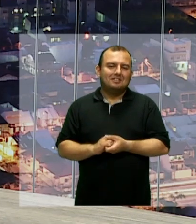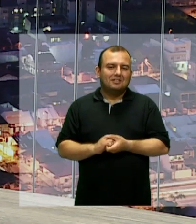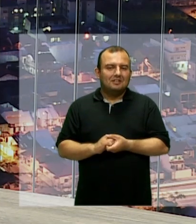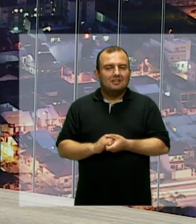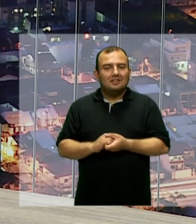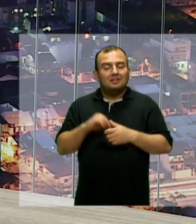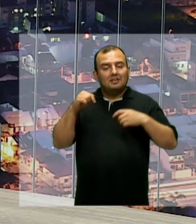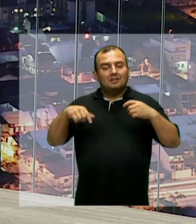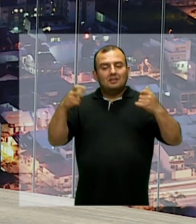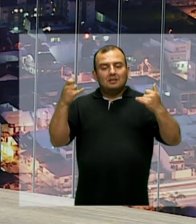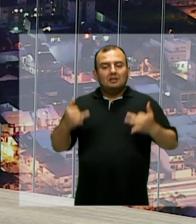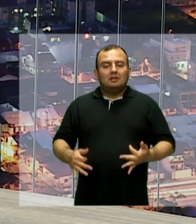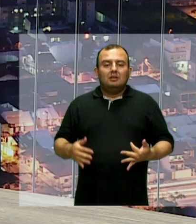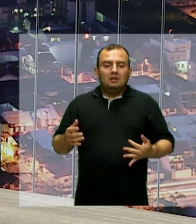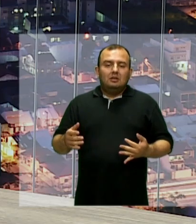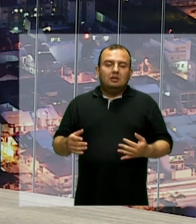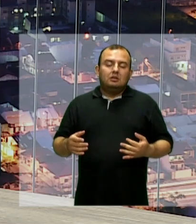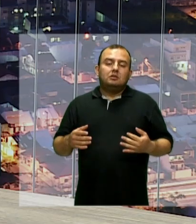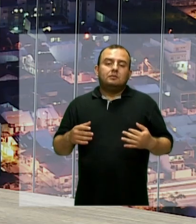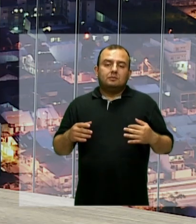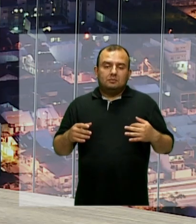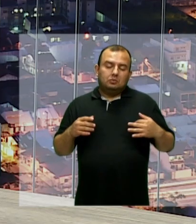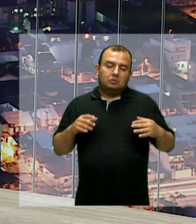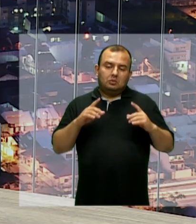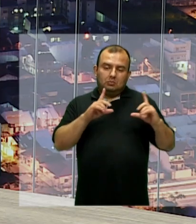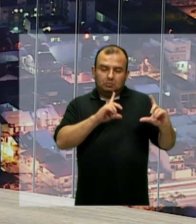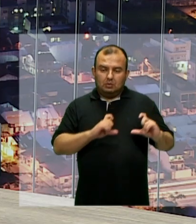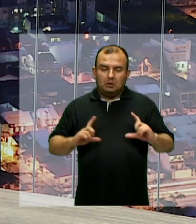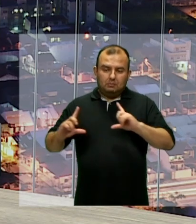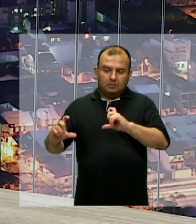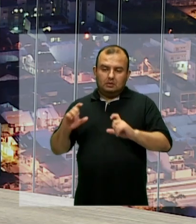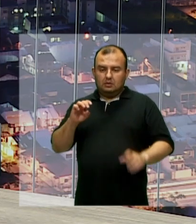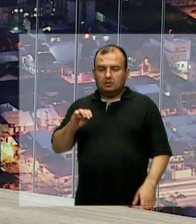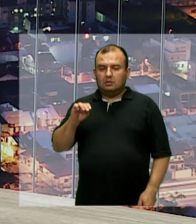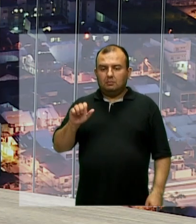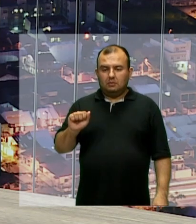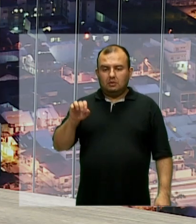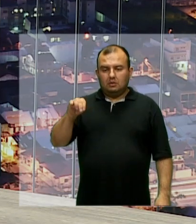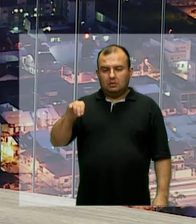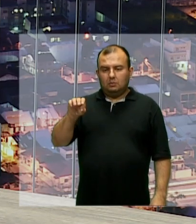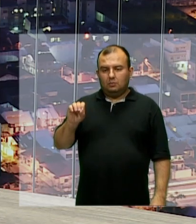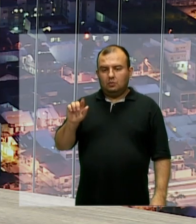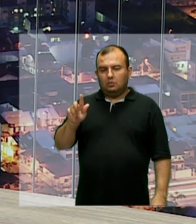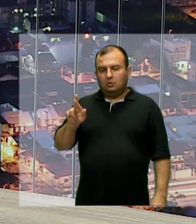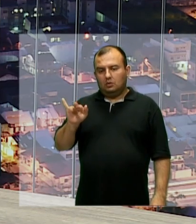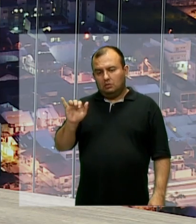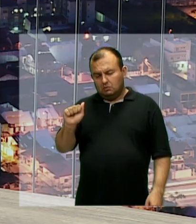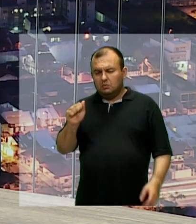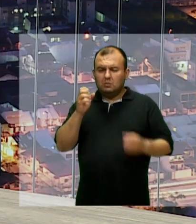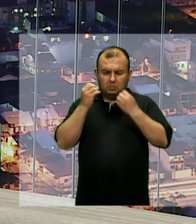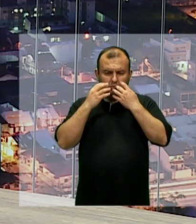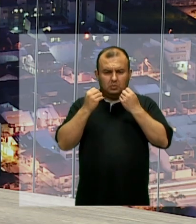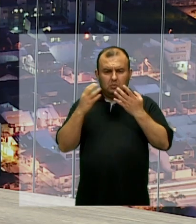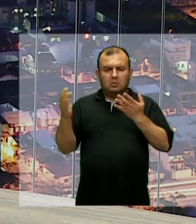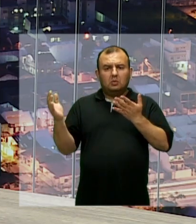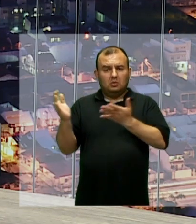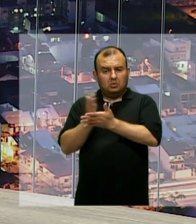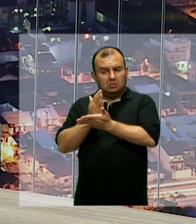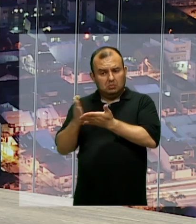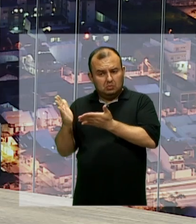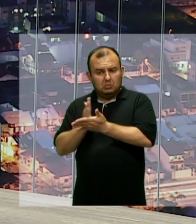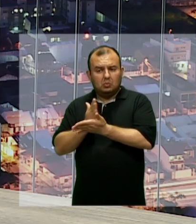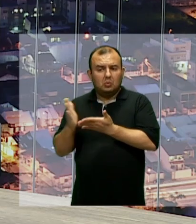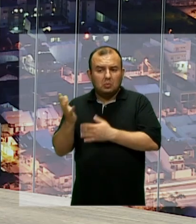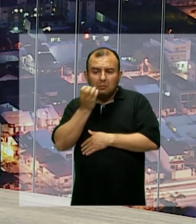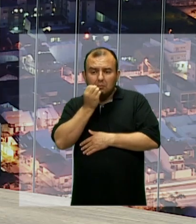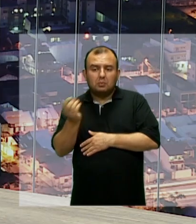A gente falava da questão da mamografia, né? E o senhor até falou, hoje nós temos bons mamógrafos, ainda tem alguns que não são assim